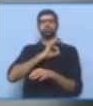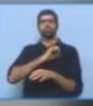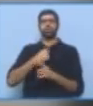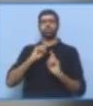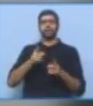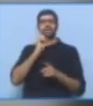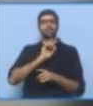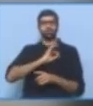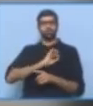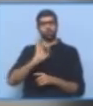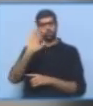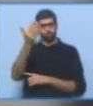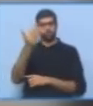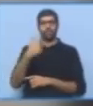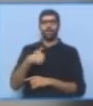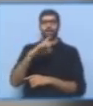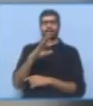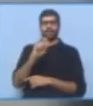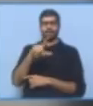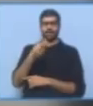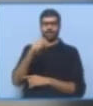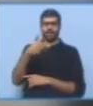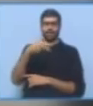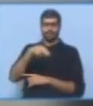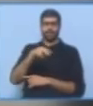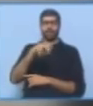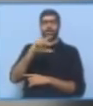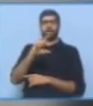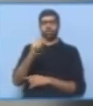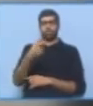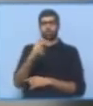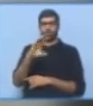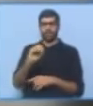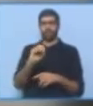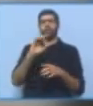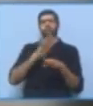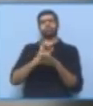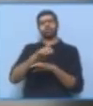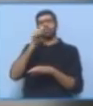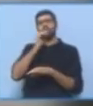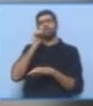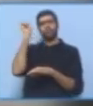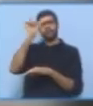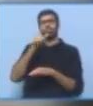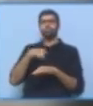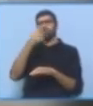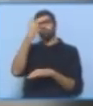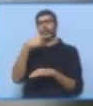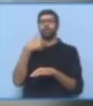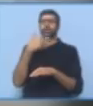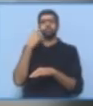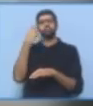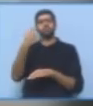pelas senhoras. A Helena Lobato, que em termos de batismo tem uma história muito particular. Um